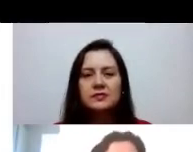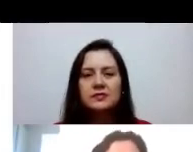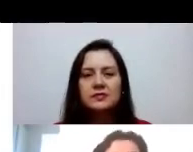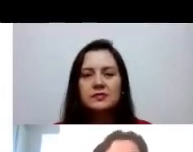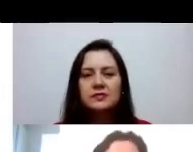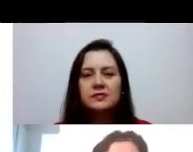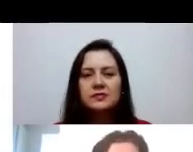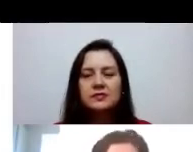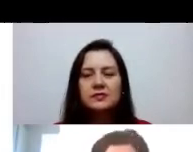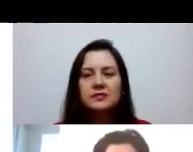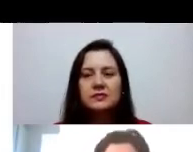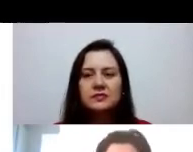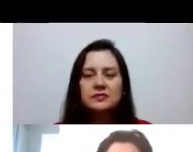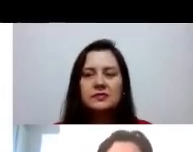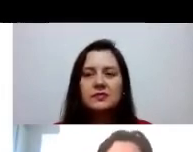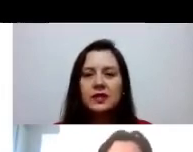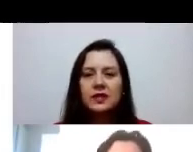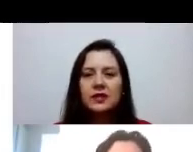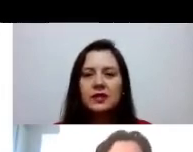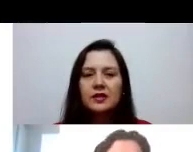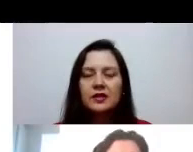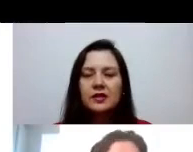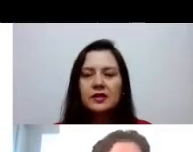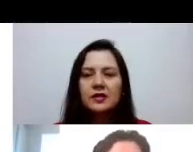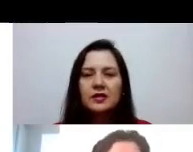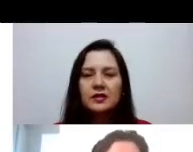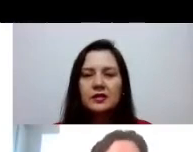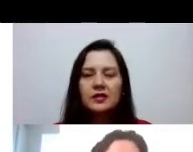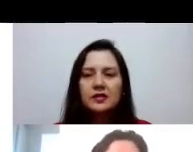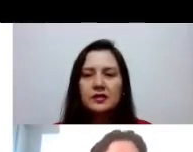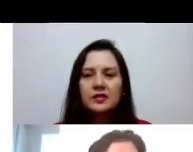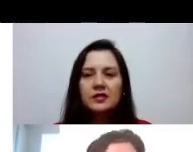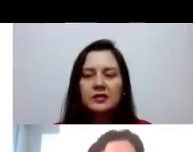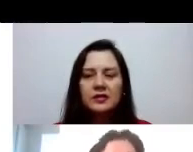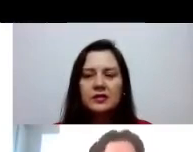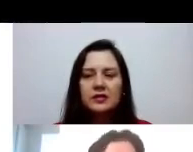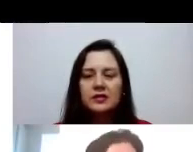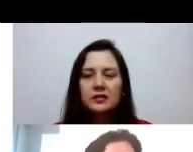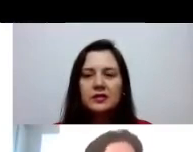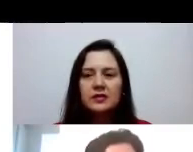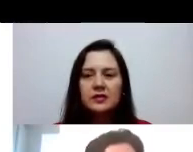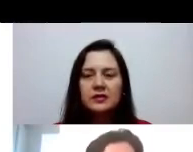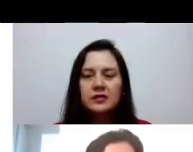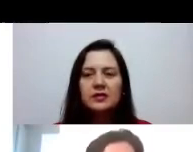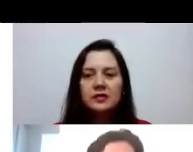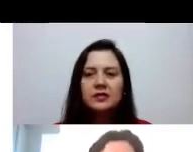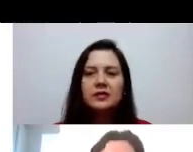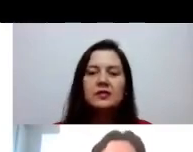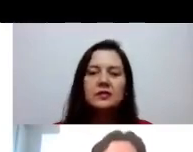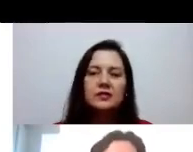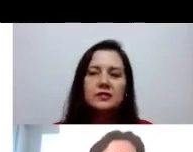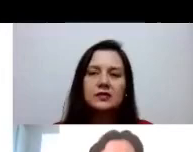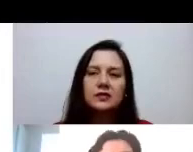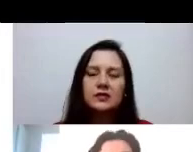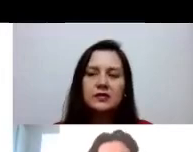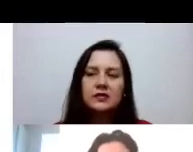garantindo, assim, que haja também uma finalidade pelas outras entidades ligadas diretamente ao município. Tá? Então, por